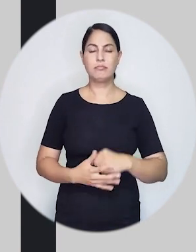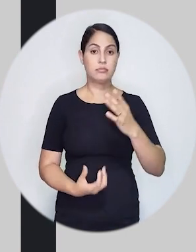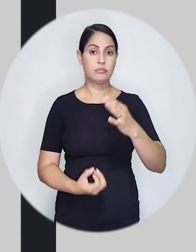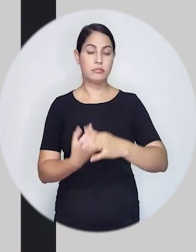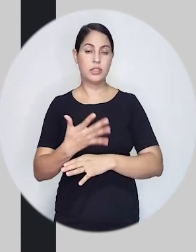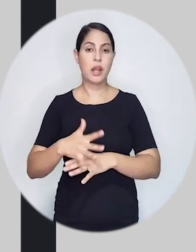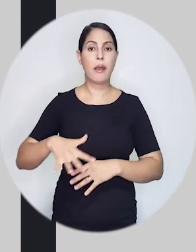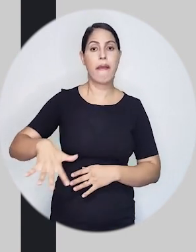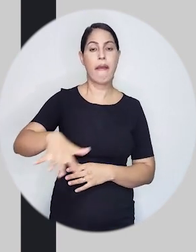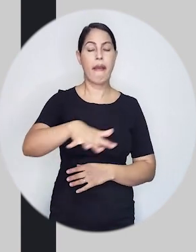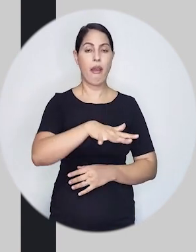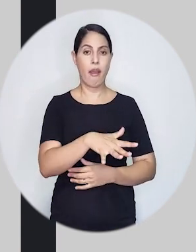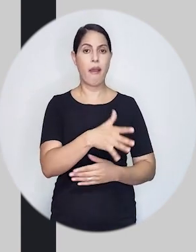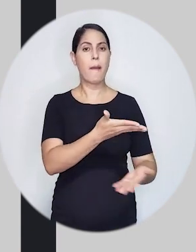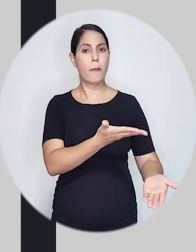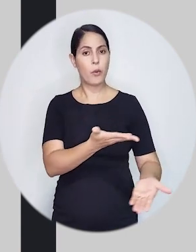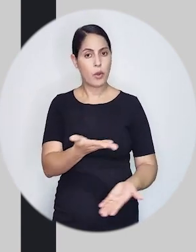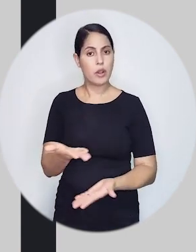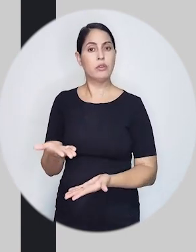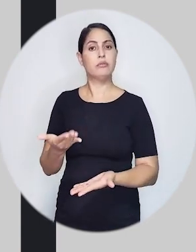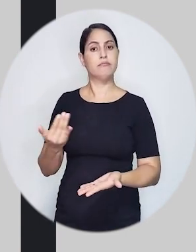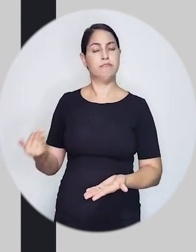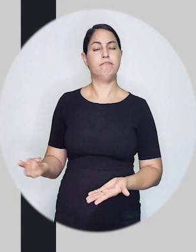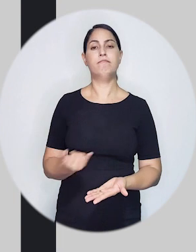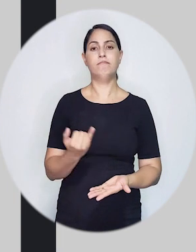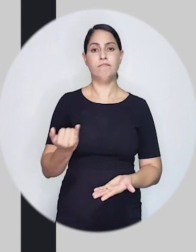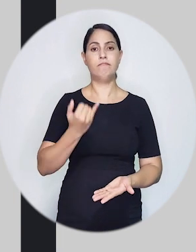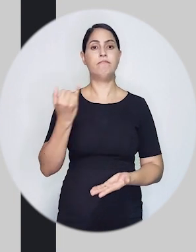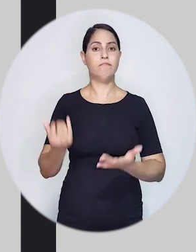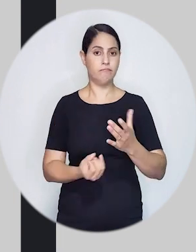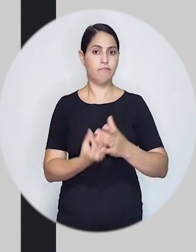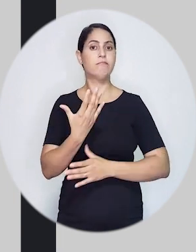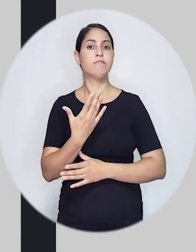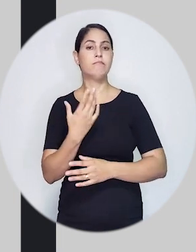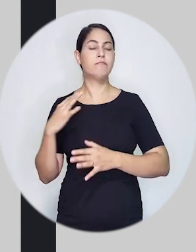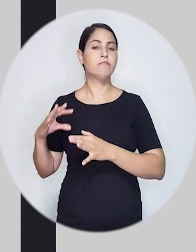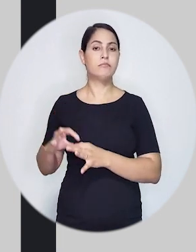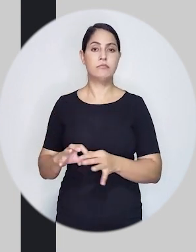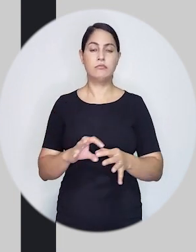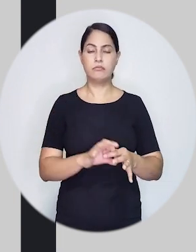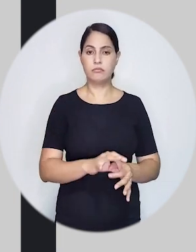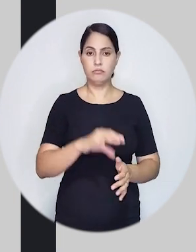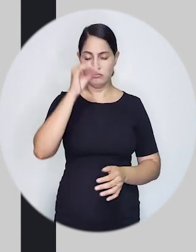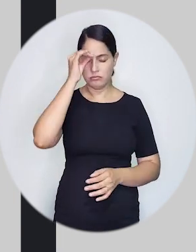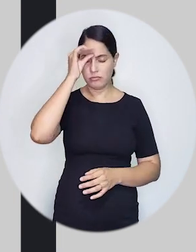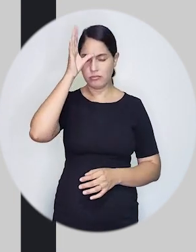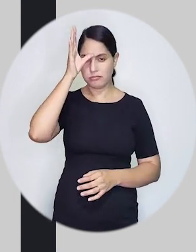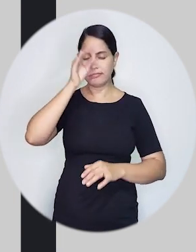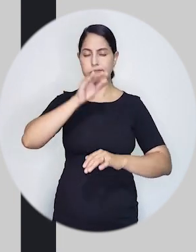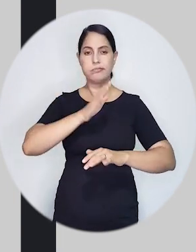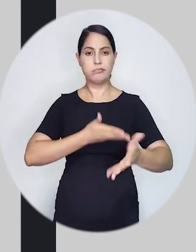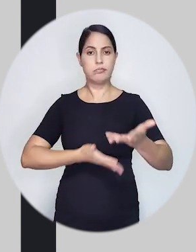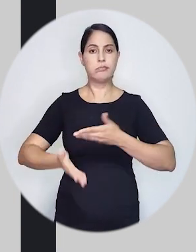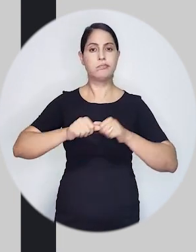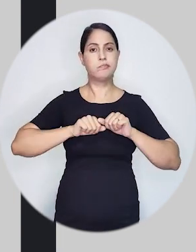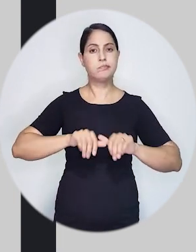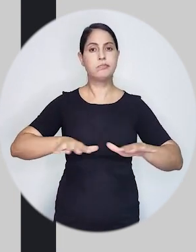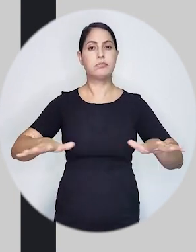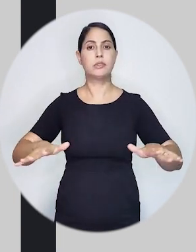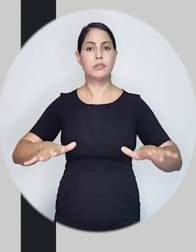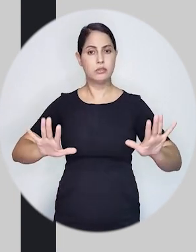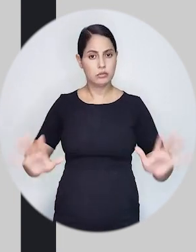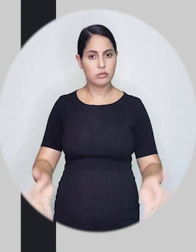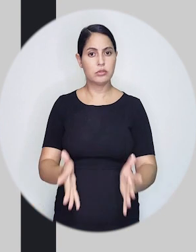lembrar que a criação de ambientes institucionais acolhedores para a advocacia é fundamental à difusão de conhecimento, à promoção